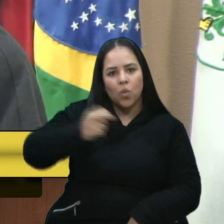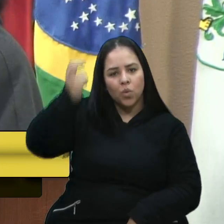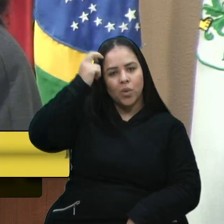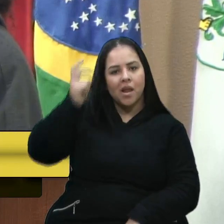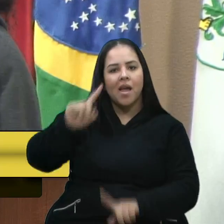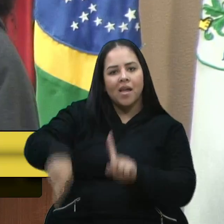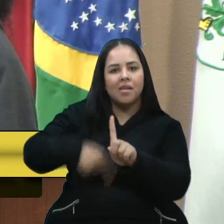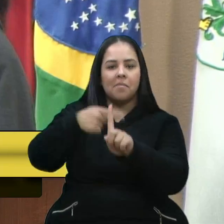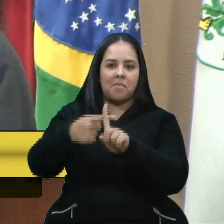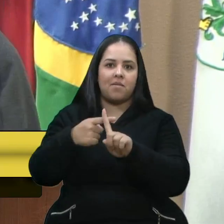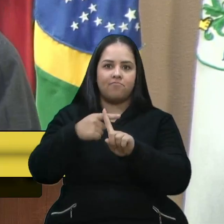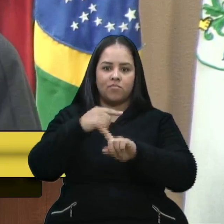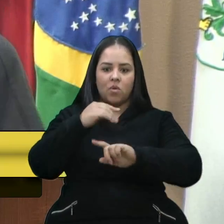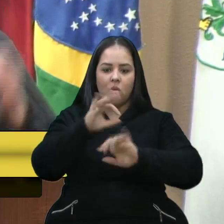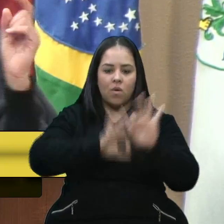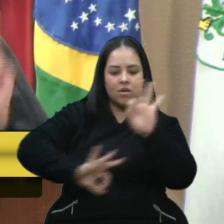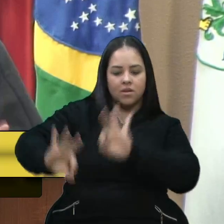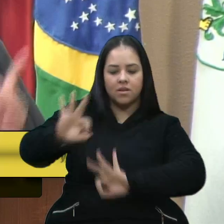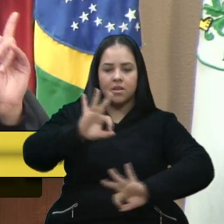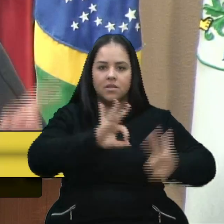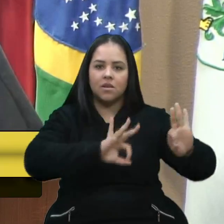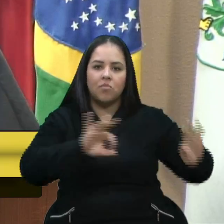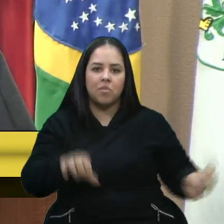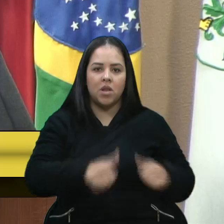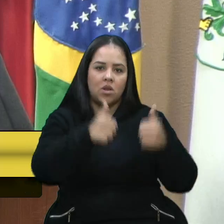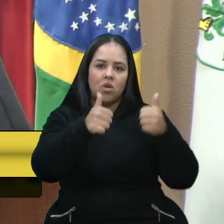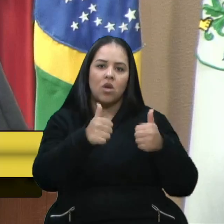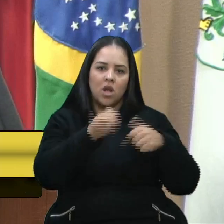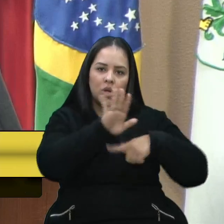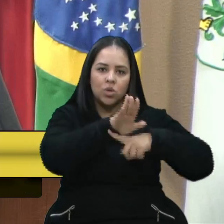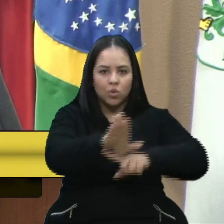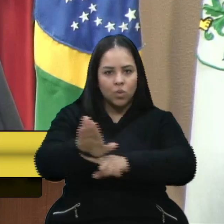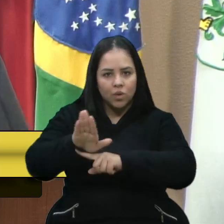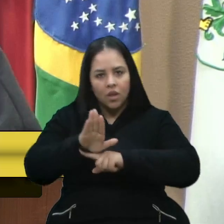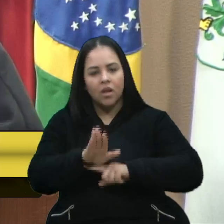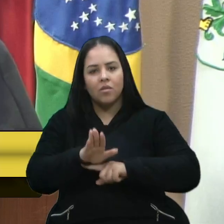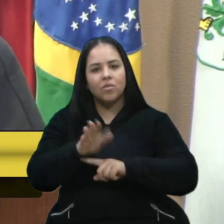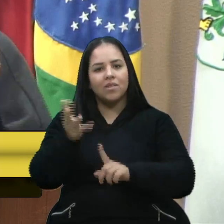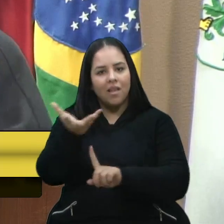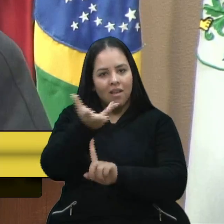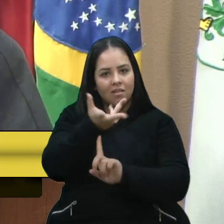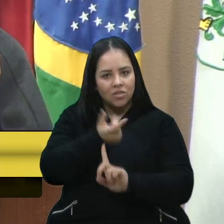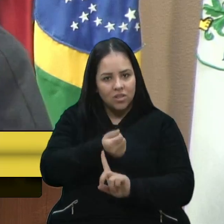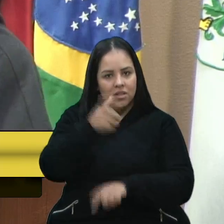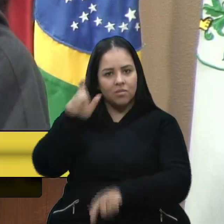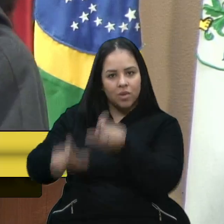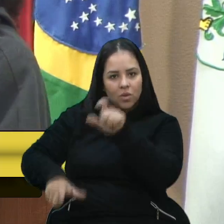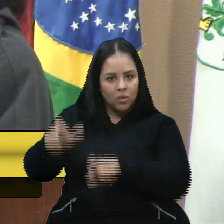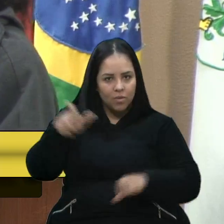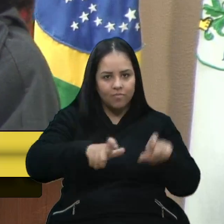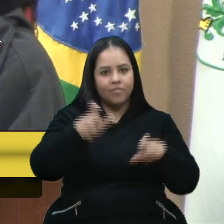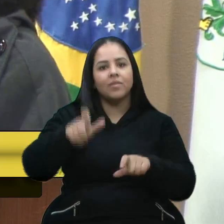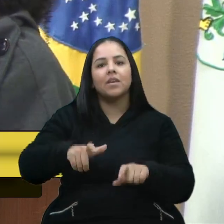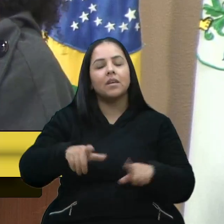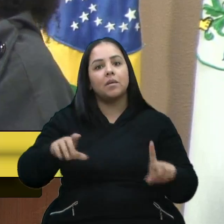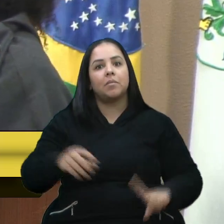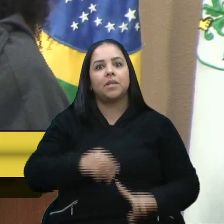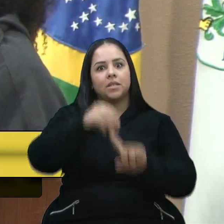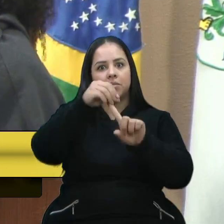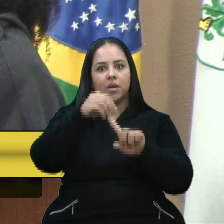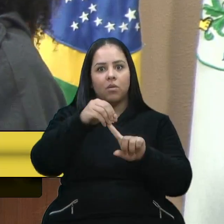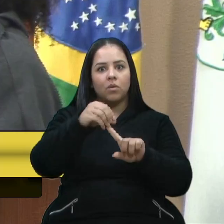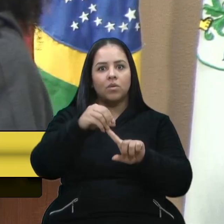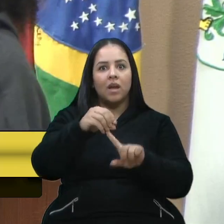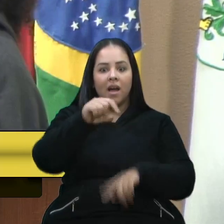estrutura para os nossos artistas, principalmente, vereador D'Ambrós, para os nossos artistas locais,